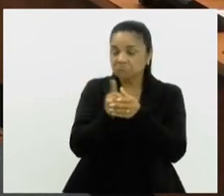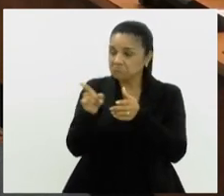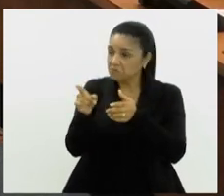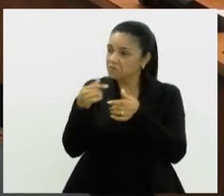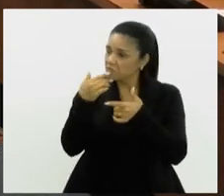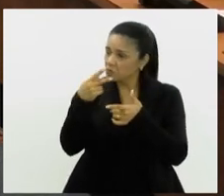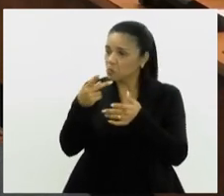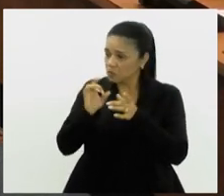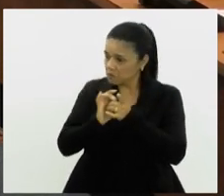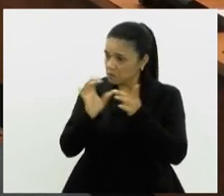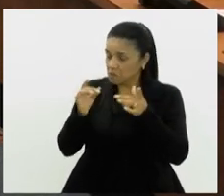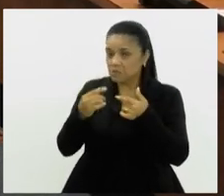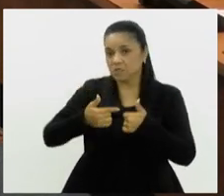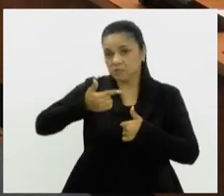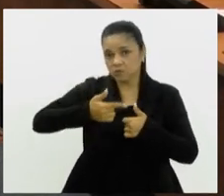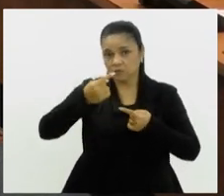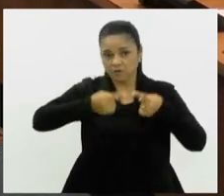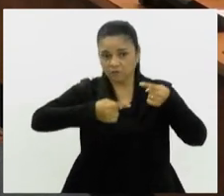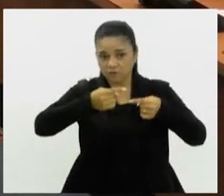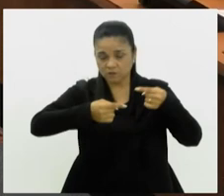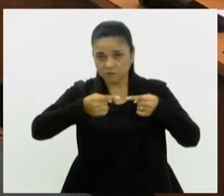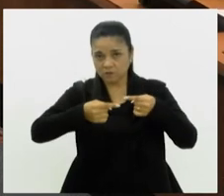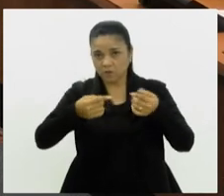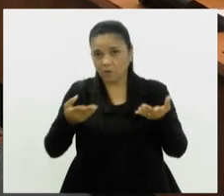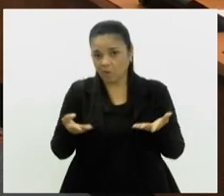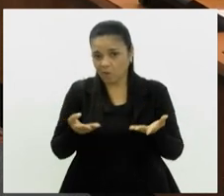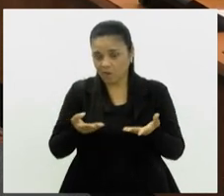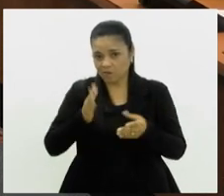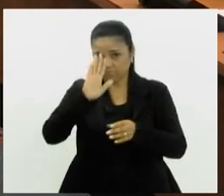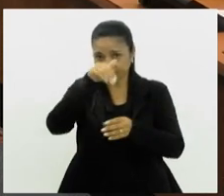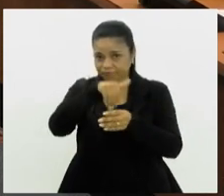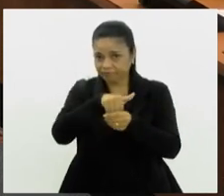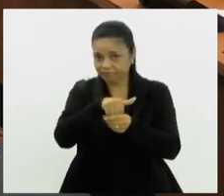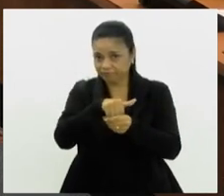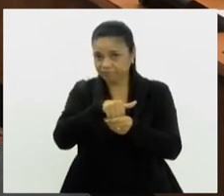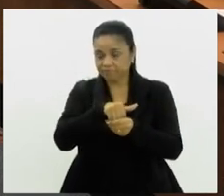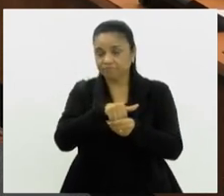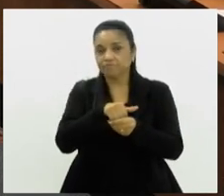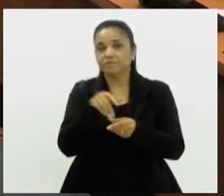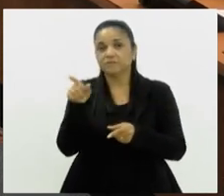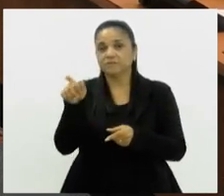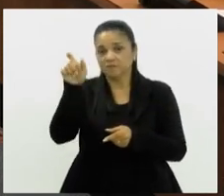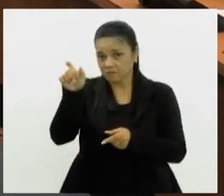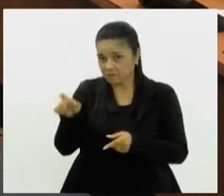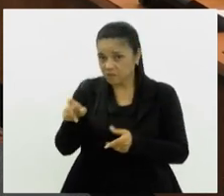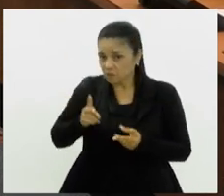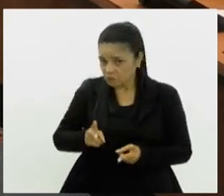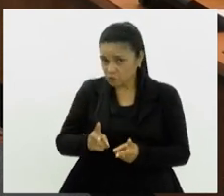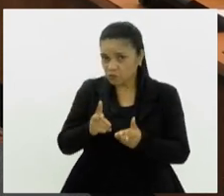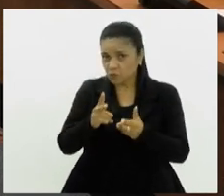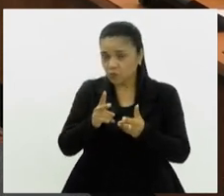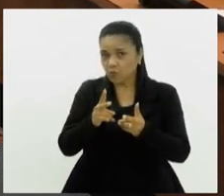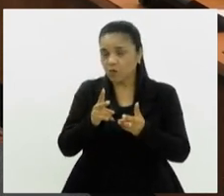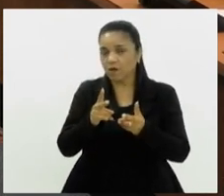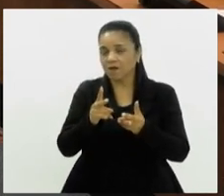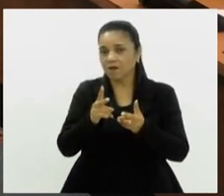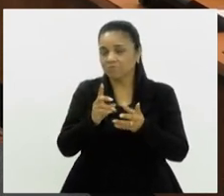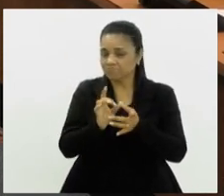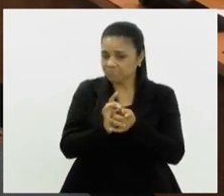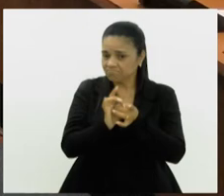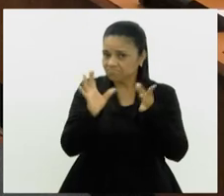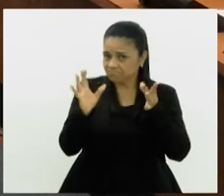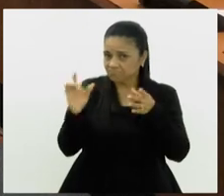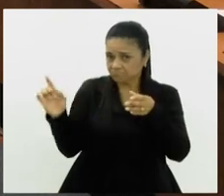mas na segunda votação, que é essa que acontece. Então, eu queria saber se Vossa Excelência mantém a generosa